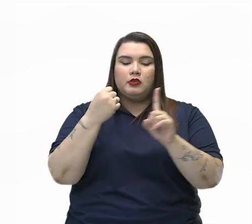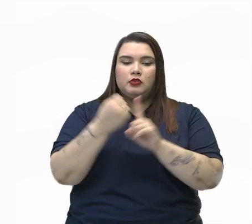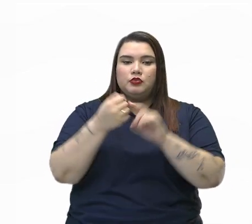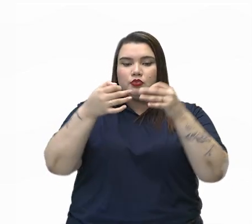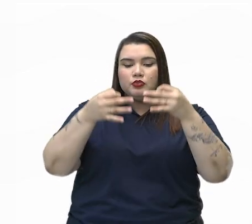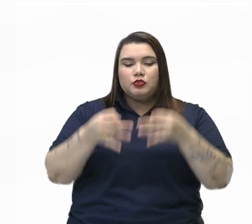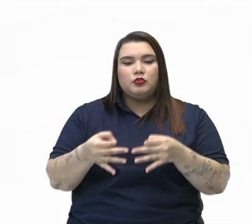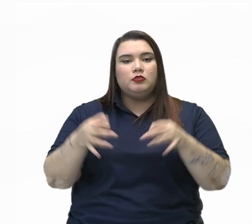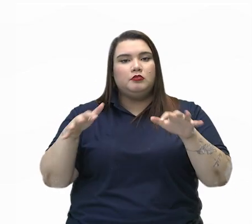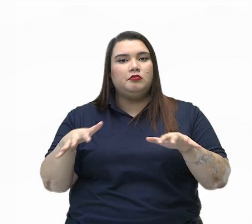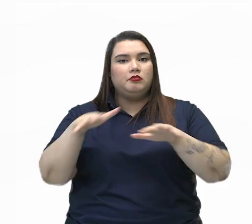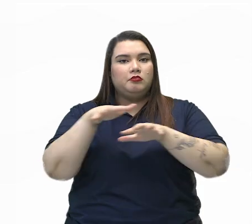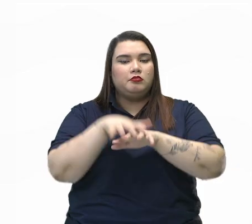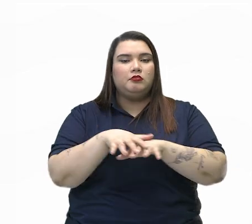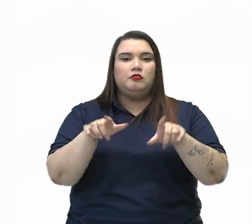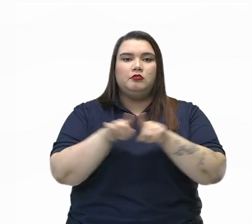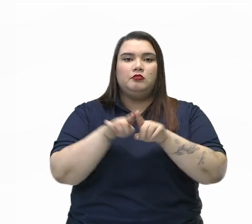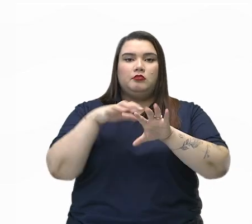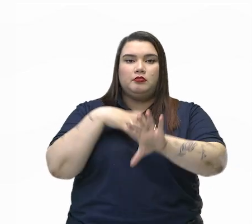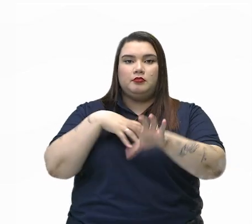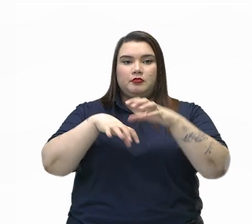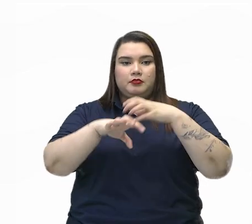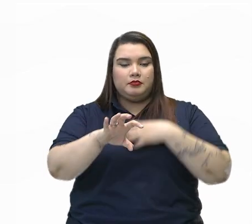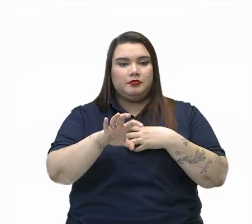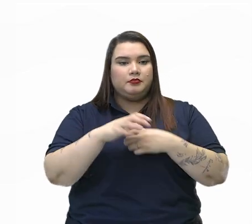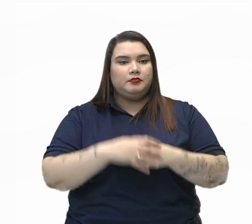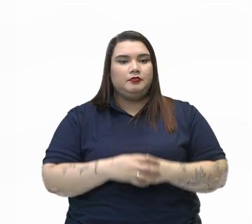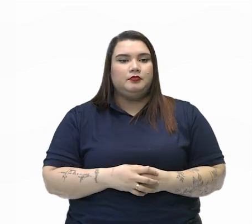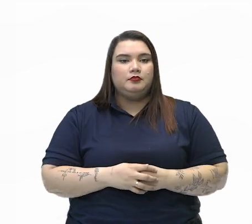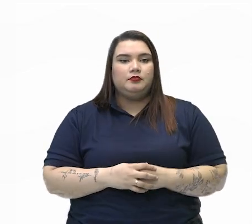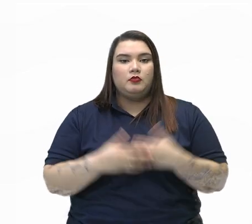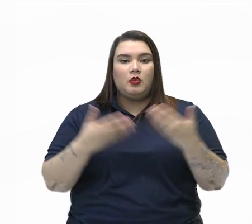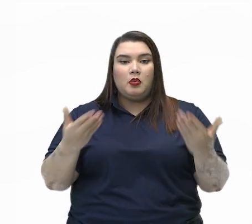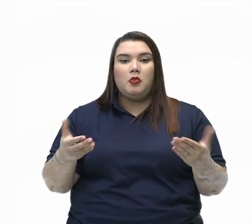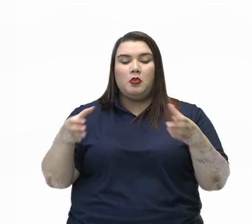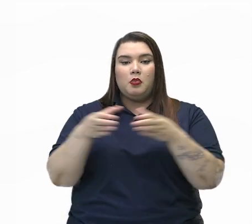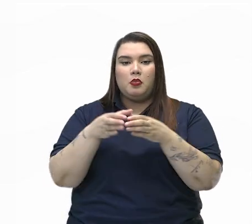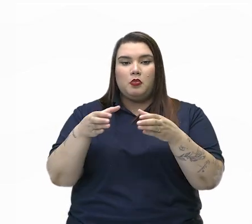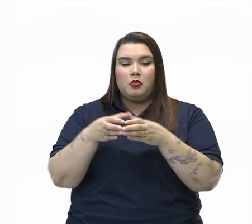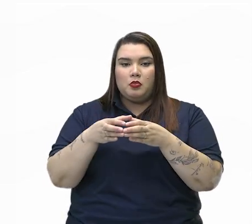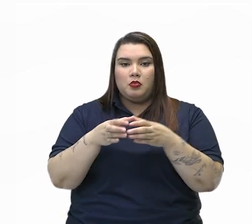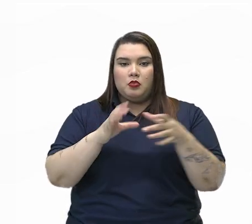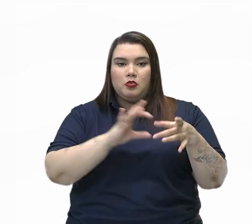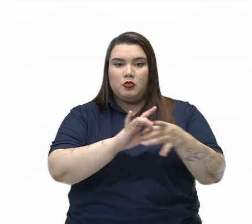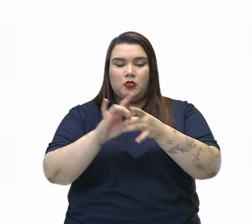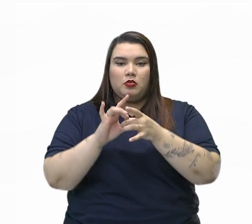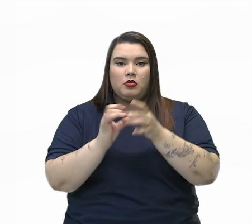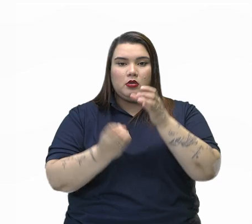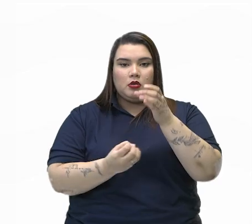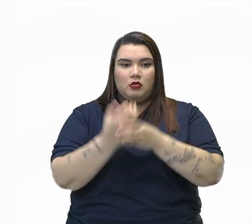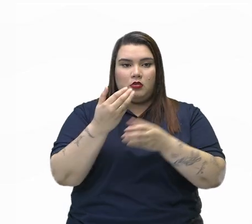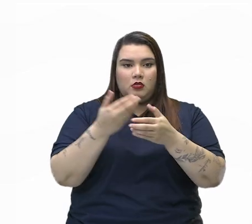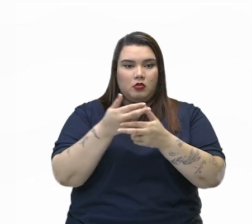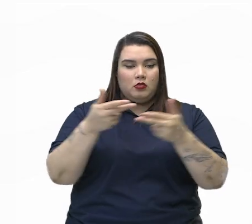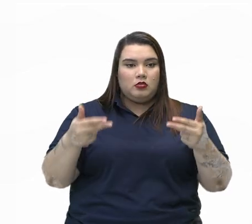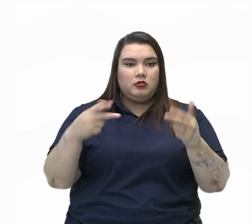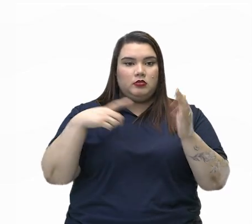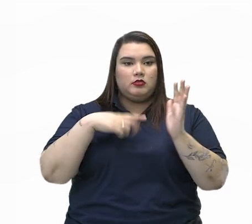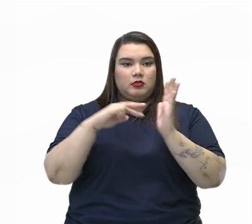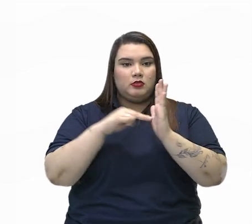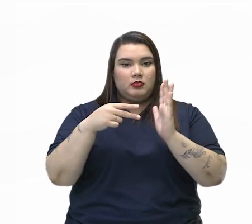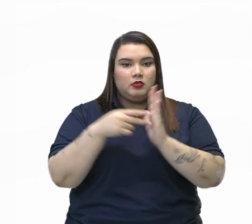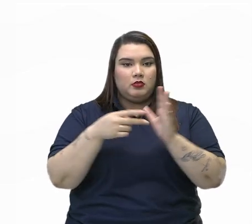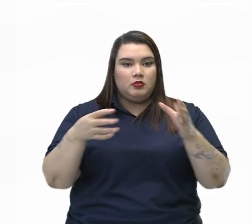de uma sociedade mais justa, inclusiva e empática. Quando um grupo se une para criar